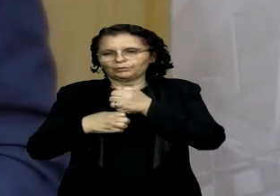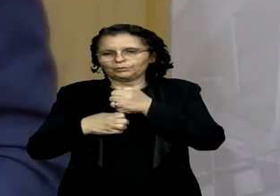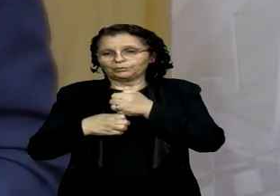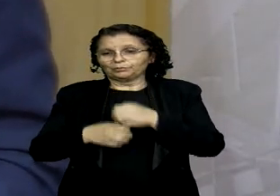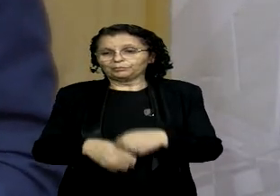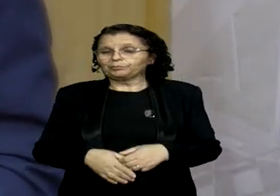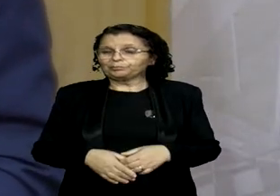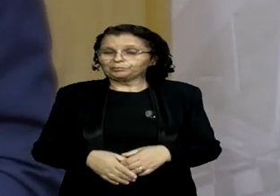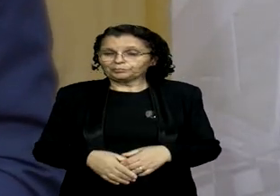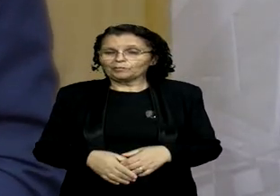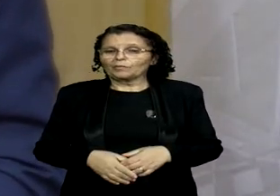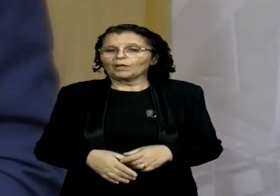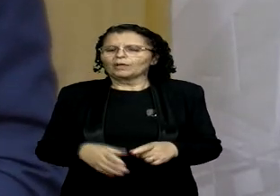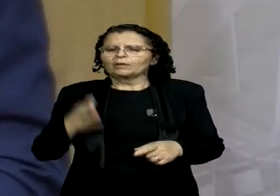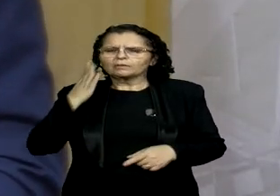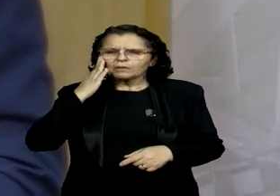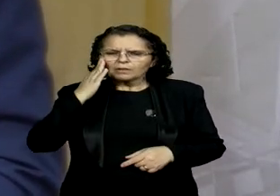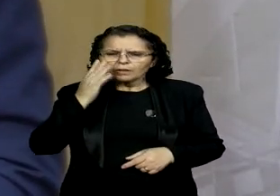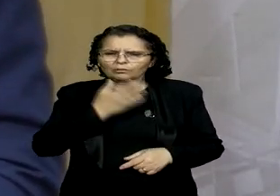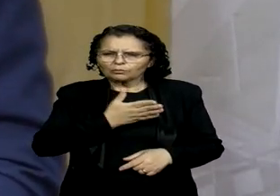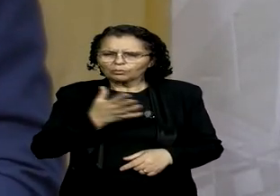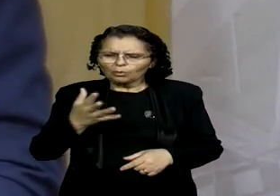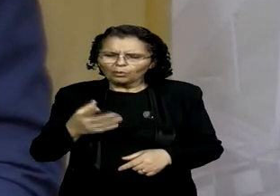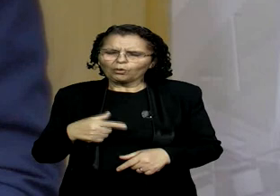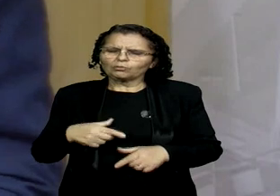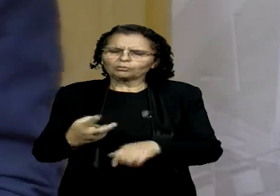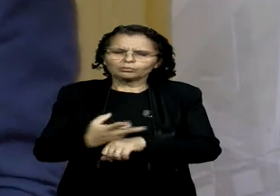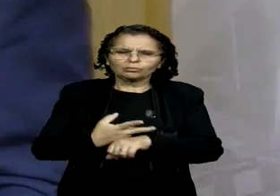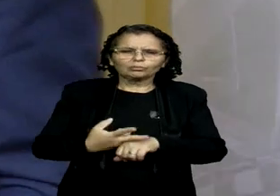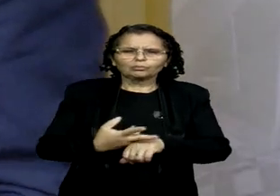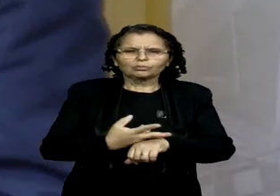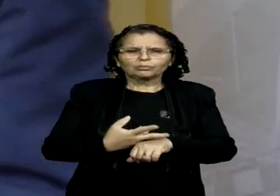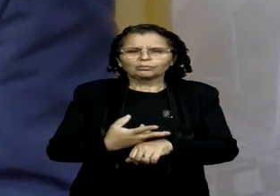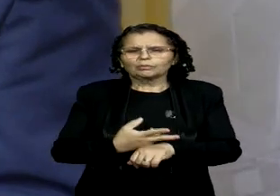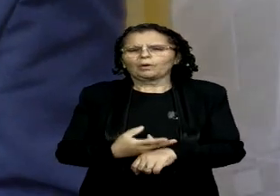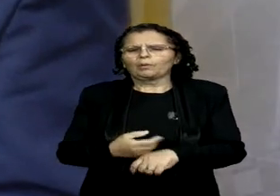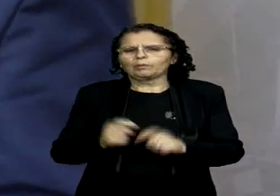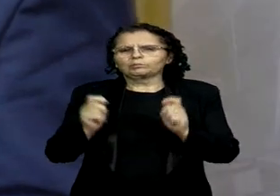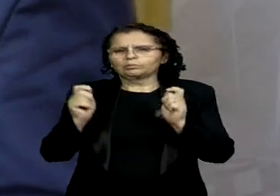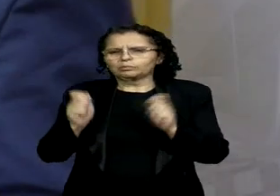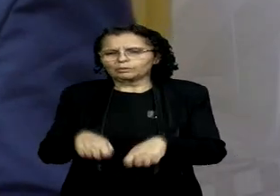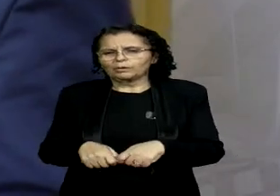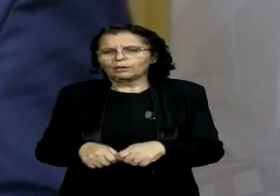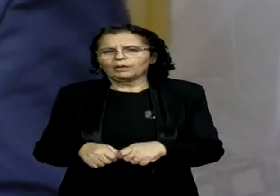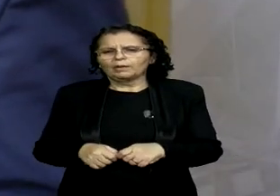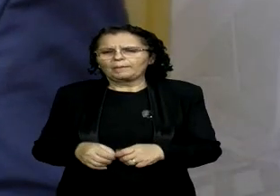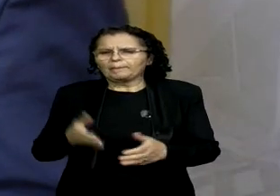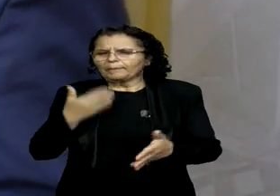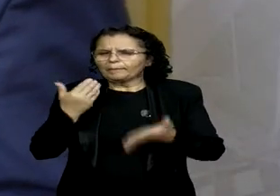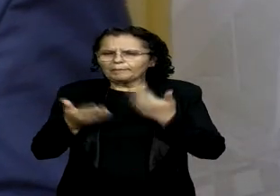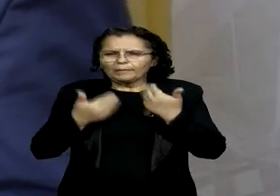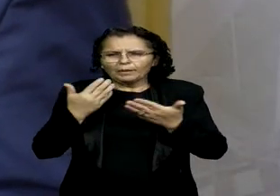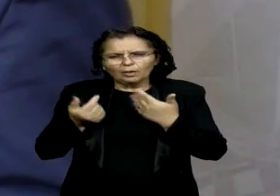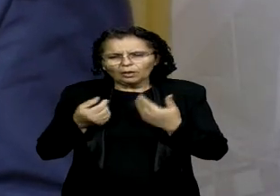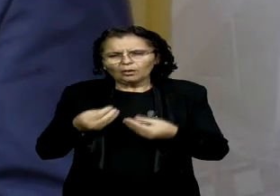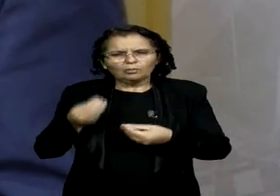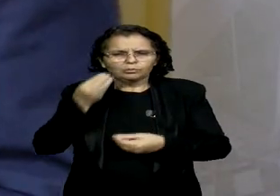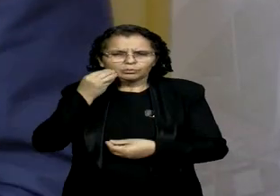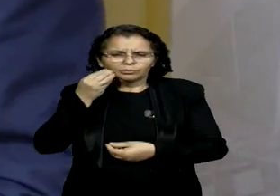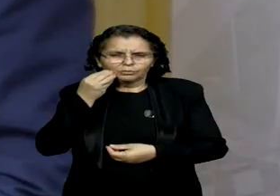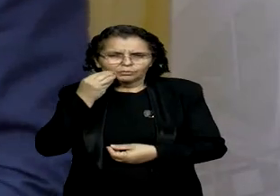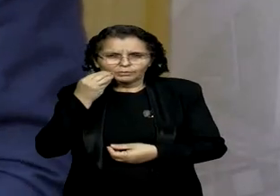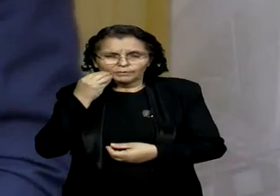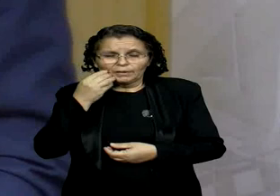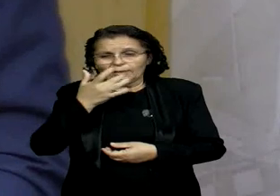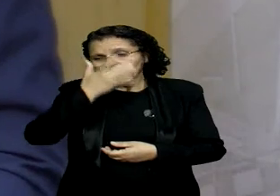sido procurados ao longo de todos esses anos para que haja uma oferta maior, pastora Cristiane Selegato,